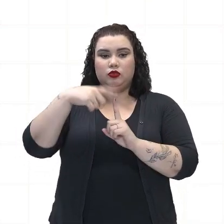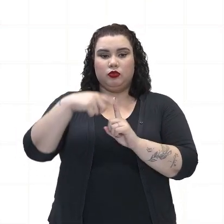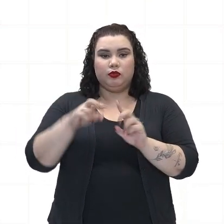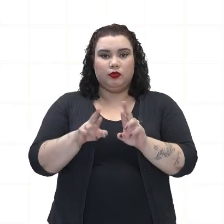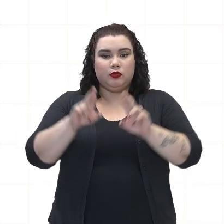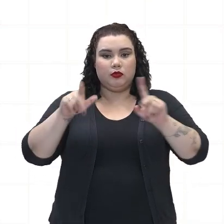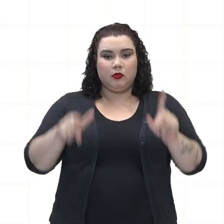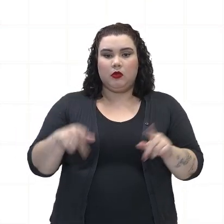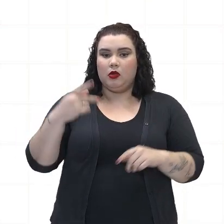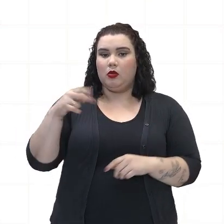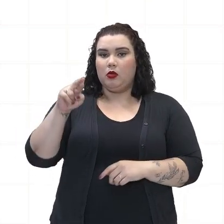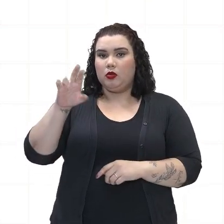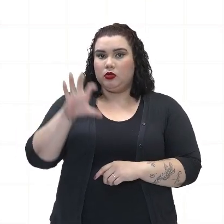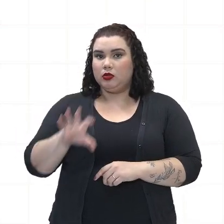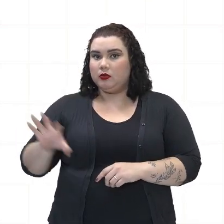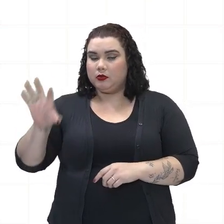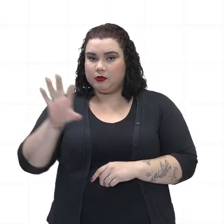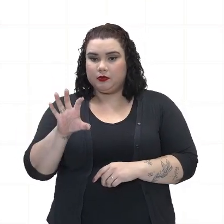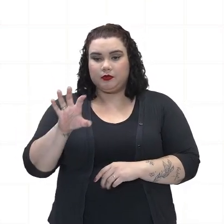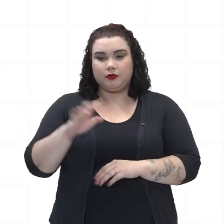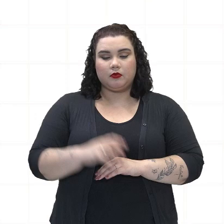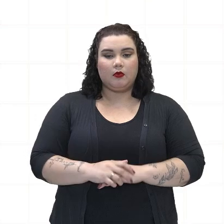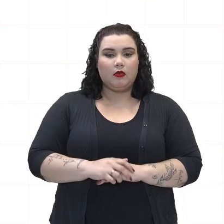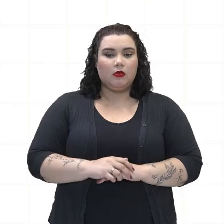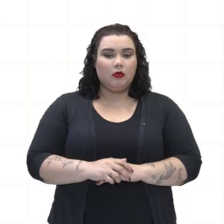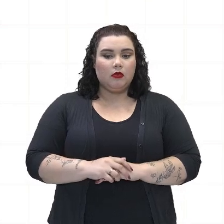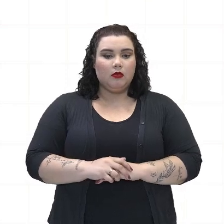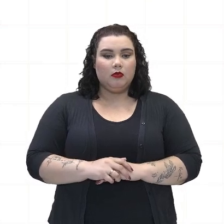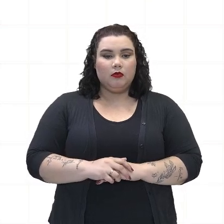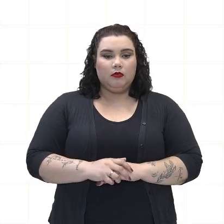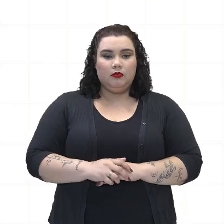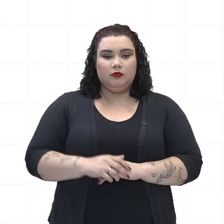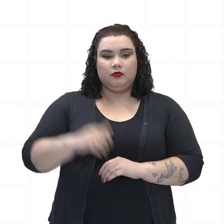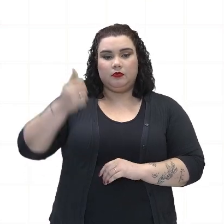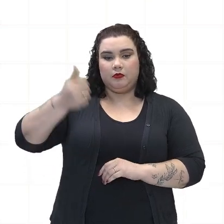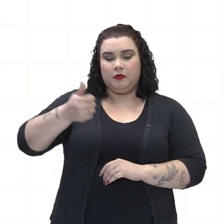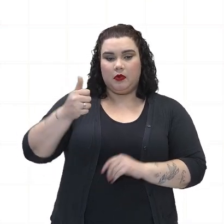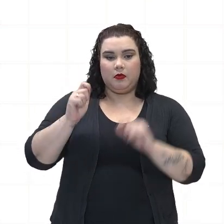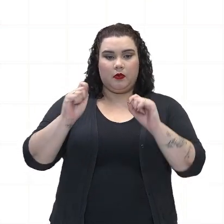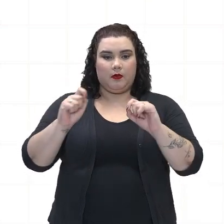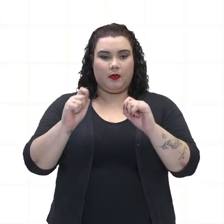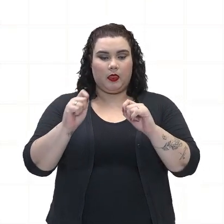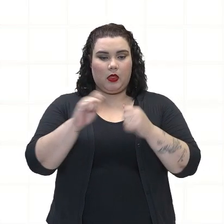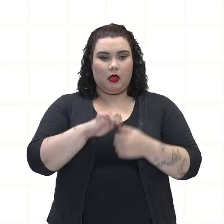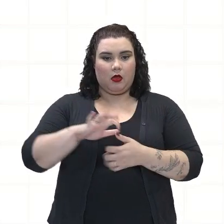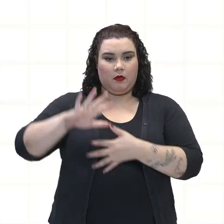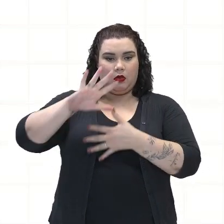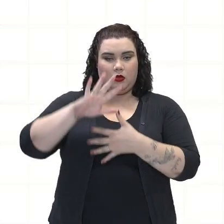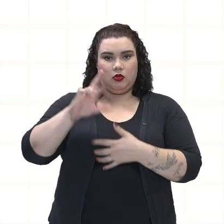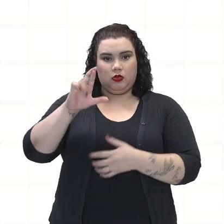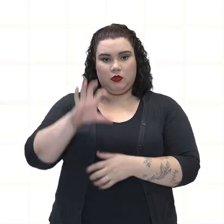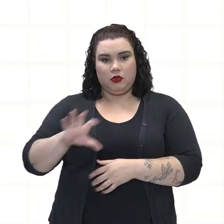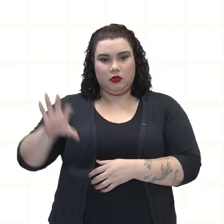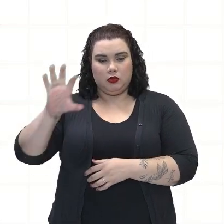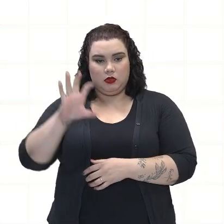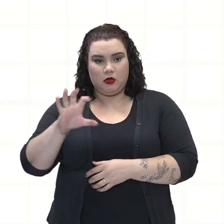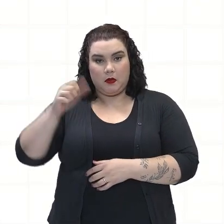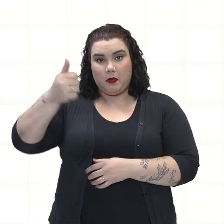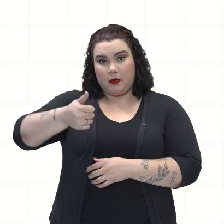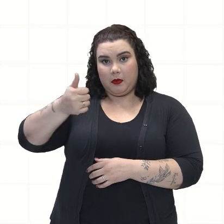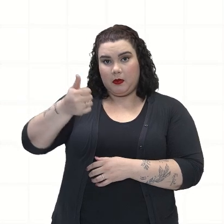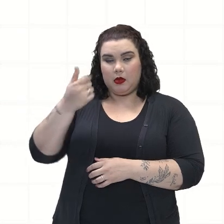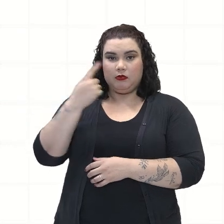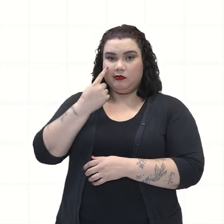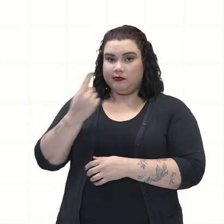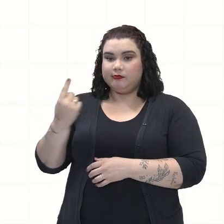essa regionalização. Bem, a gente vê aqui o continente americano sendo regionalizado de uma forma, nesse primeiro mapa